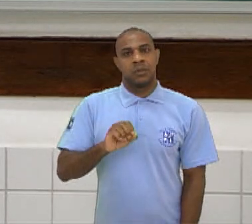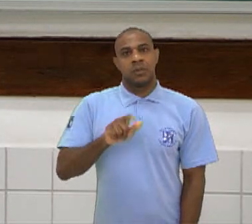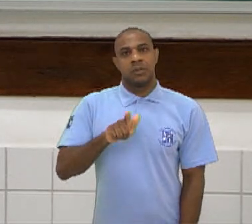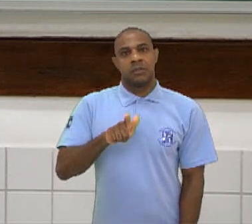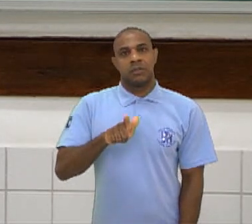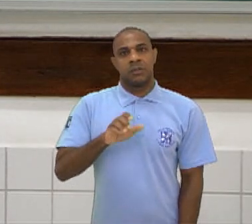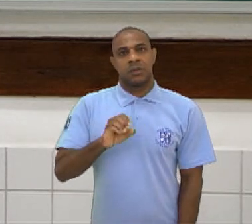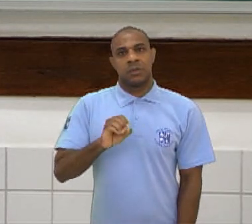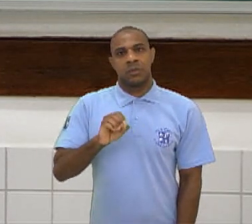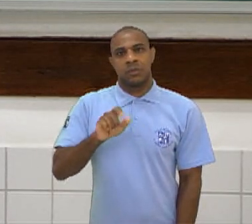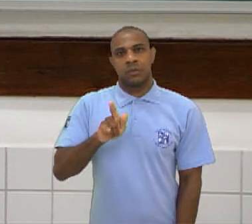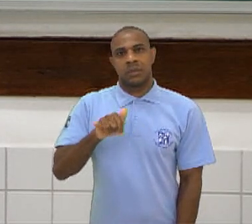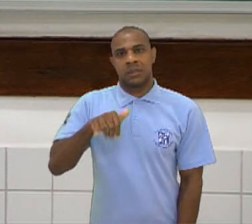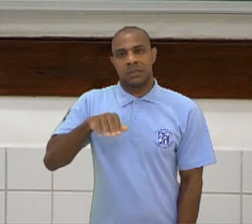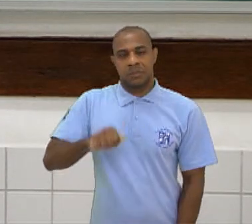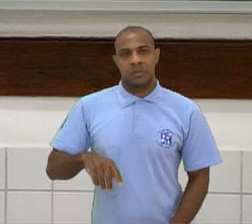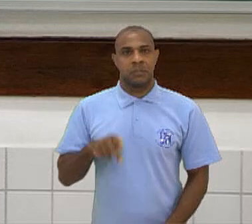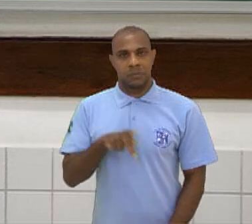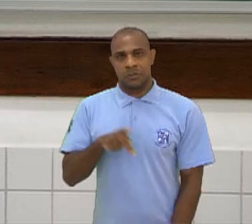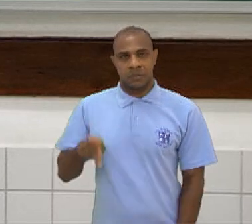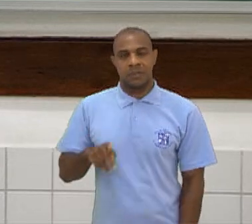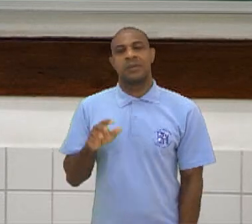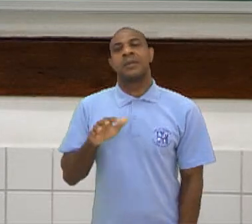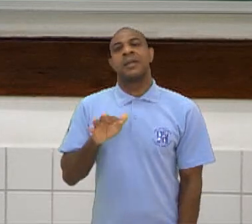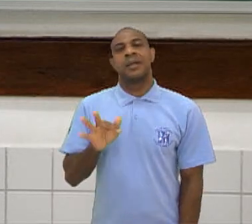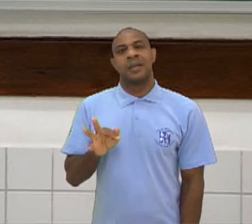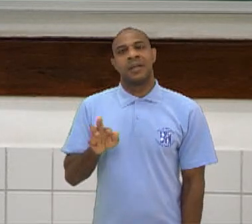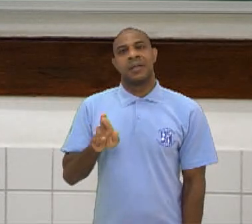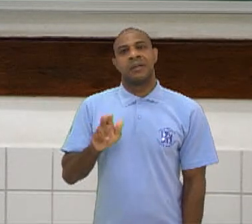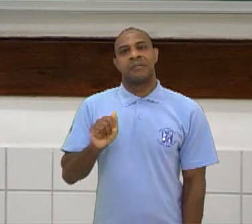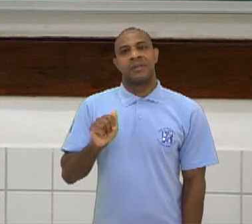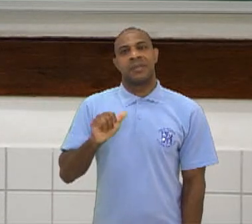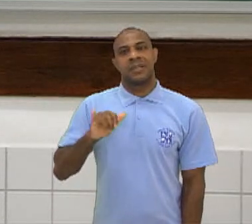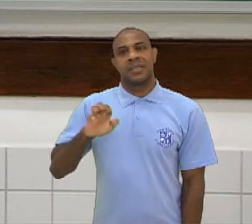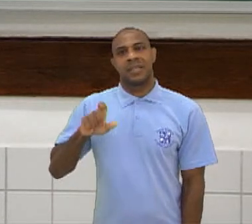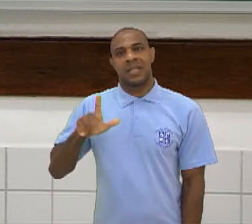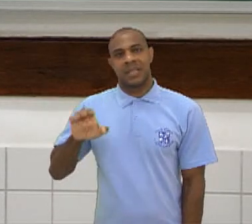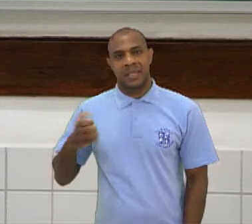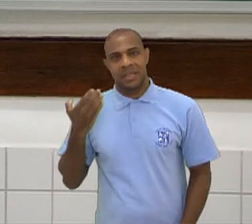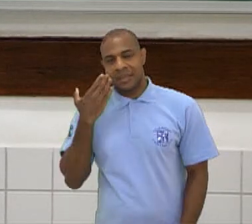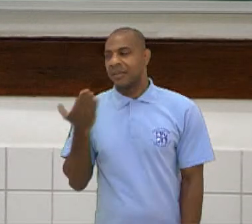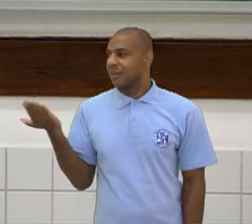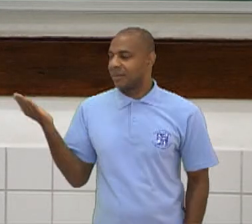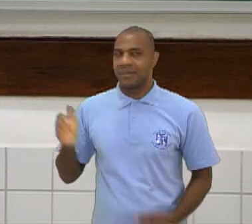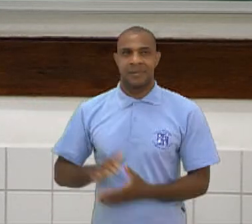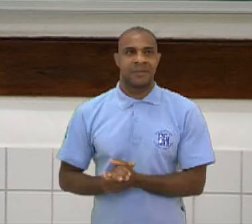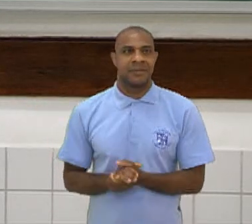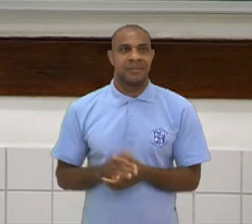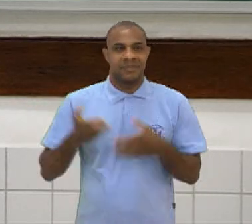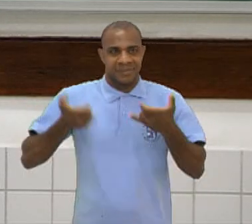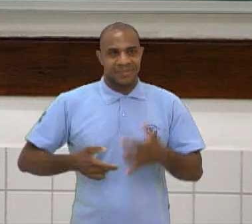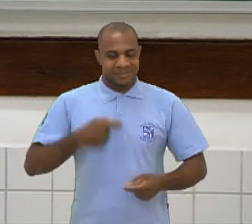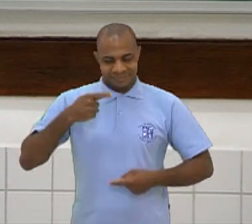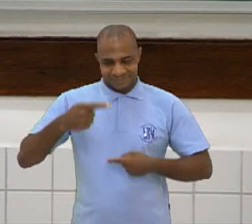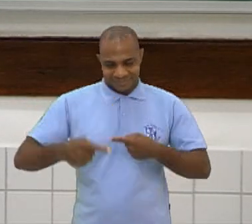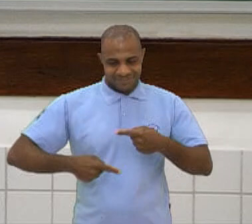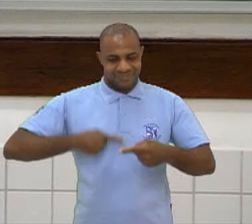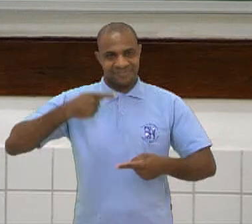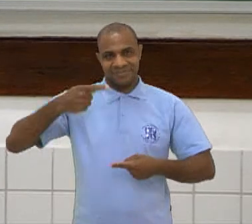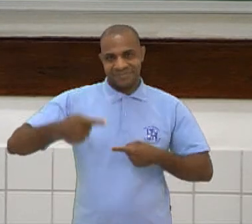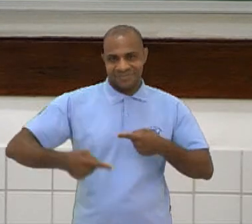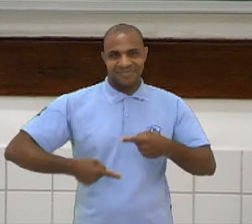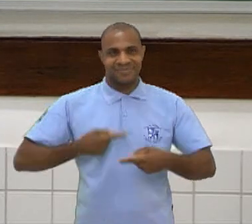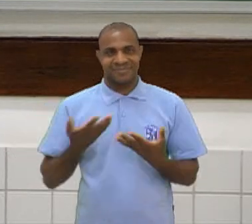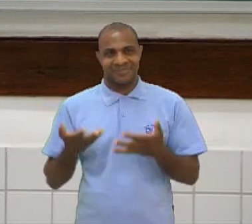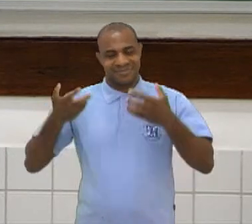nitrogênio. Eu sou a professora Fran, vocês já estão cansados de saber, né? Gente, vocês viram que quando eu falei de ciclos, a gente comentou que ainda tinha ciclo do